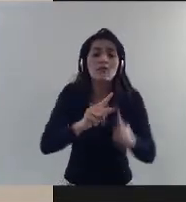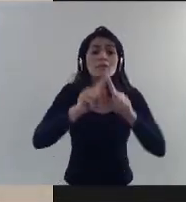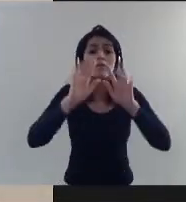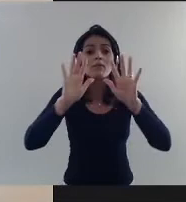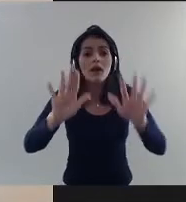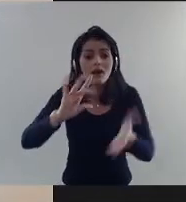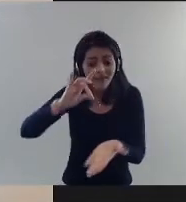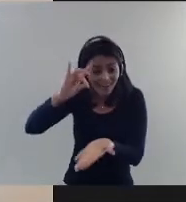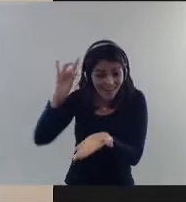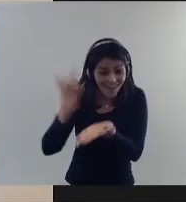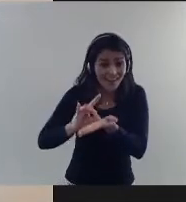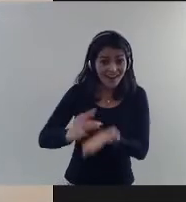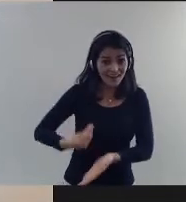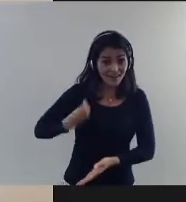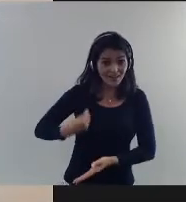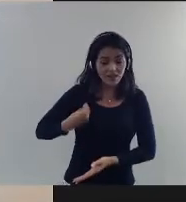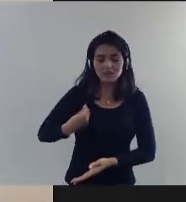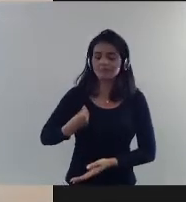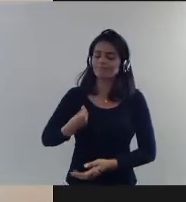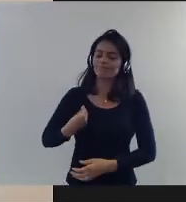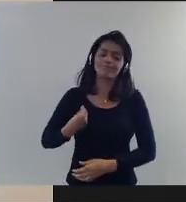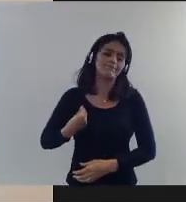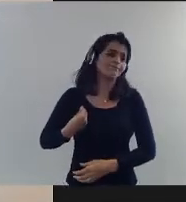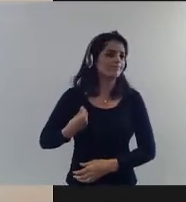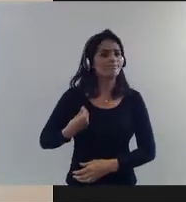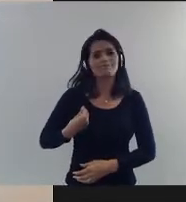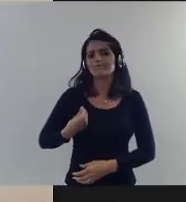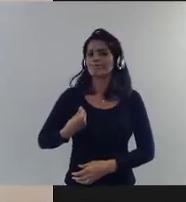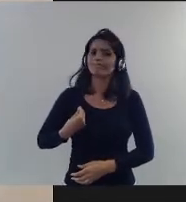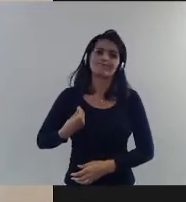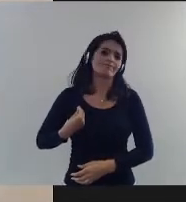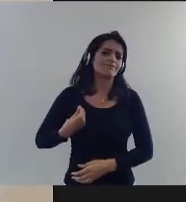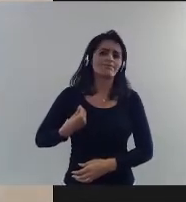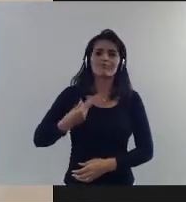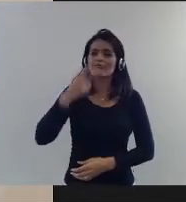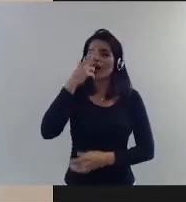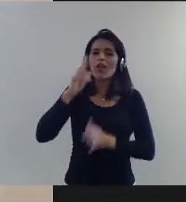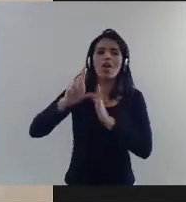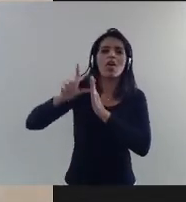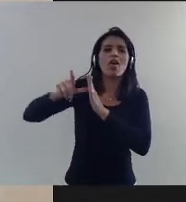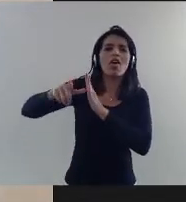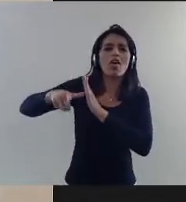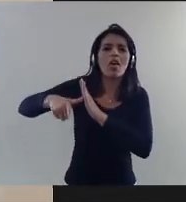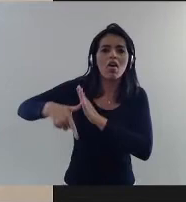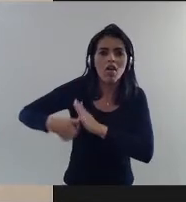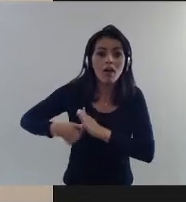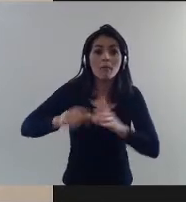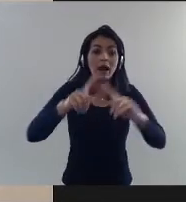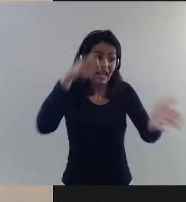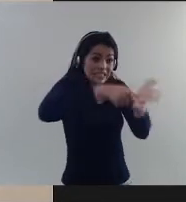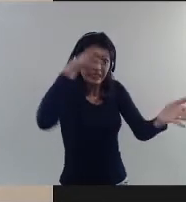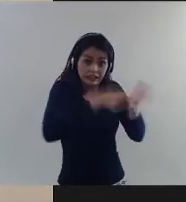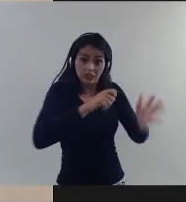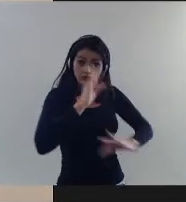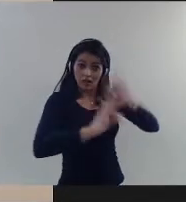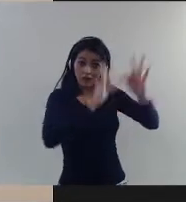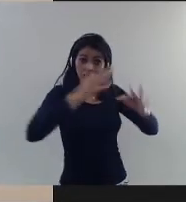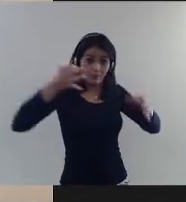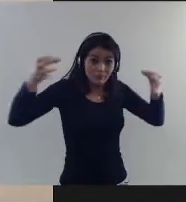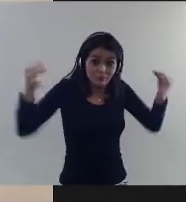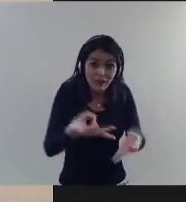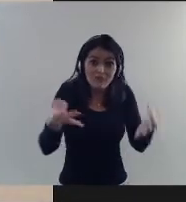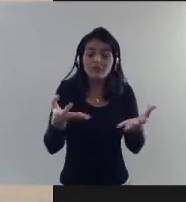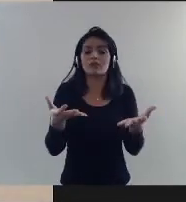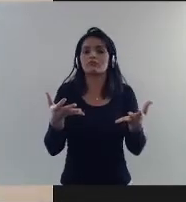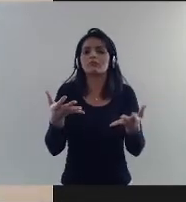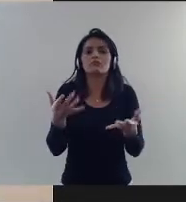mas a realidade da advocacia, doutor Vinícius, ainda está muito distante do que a gente